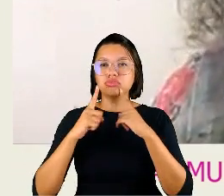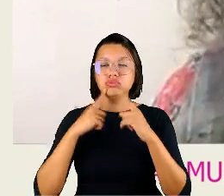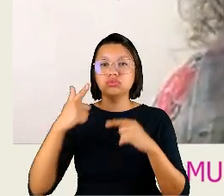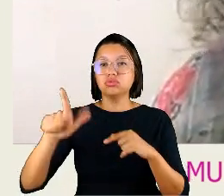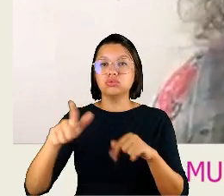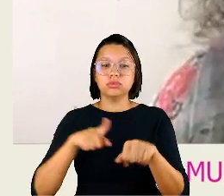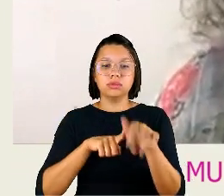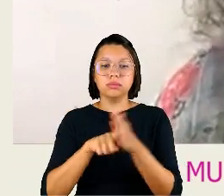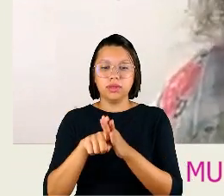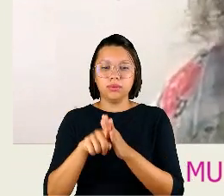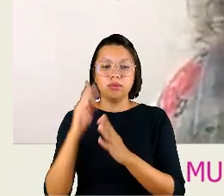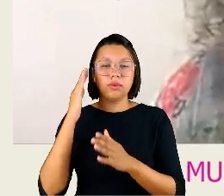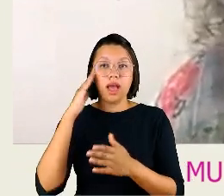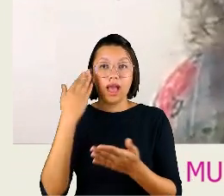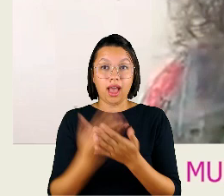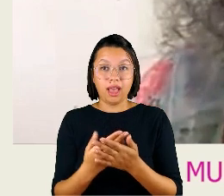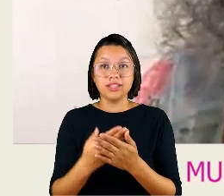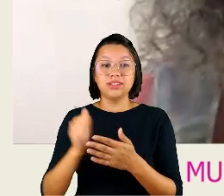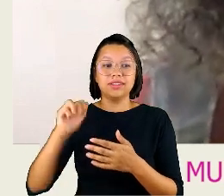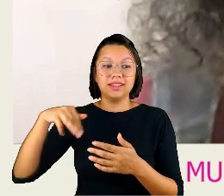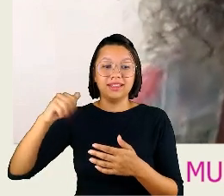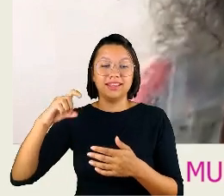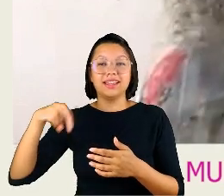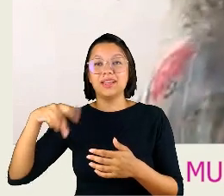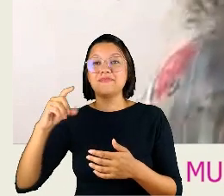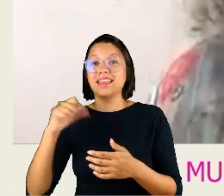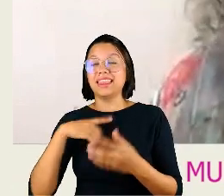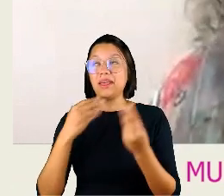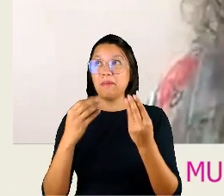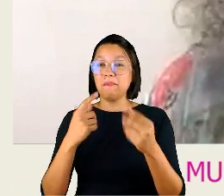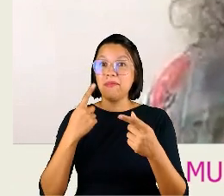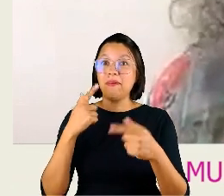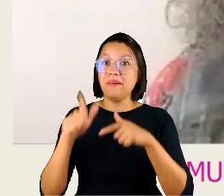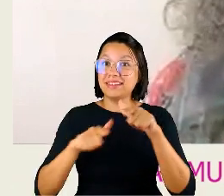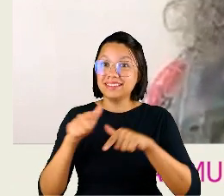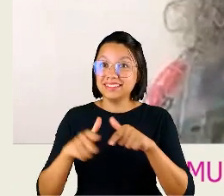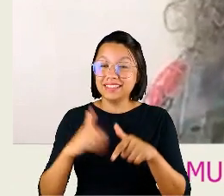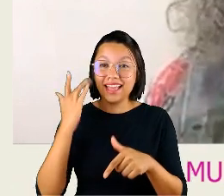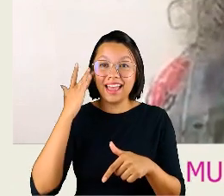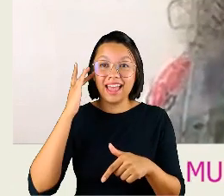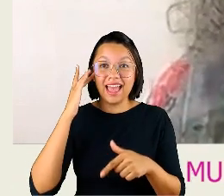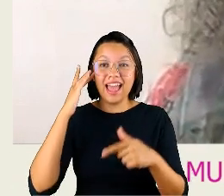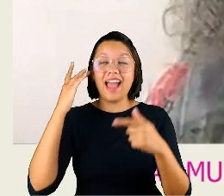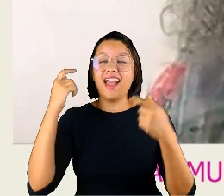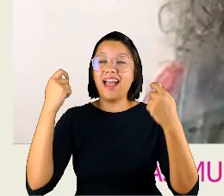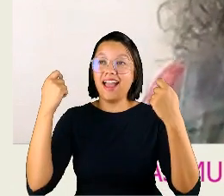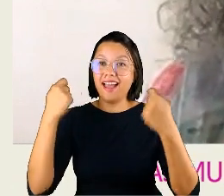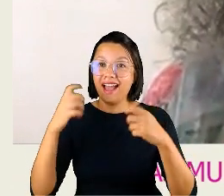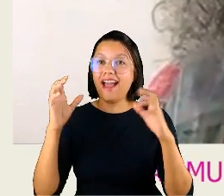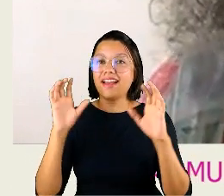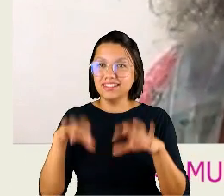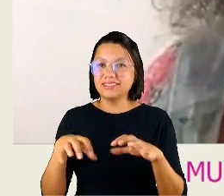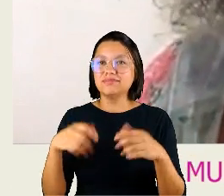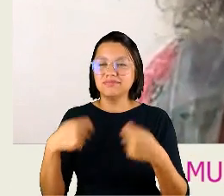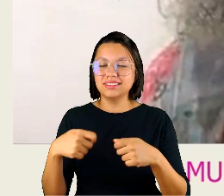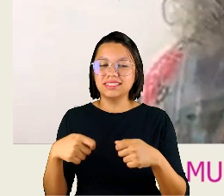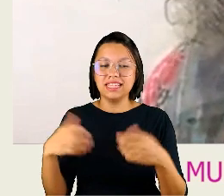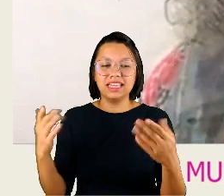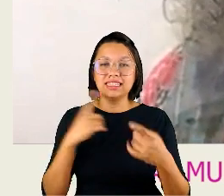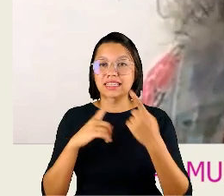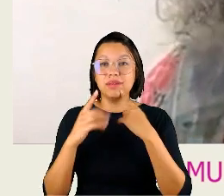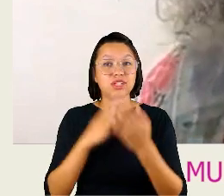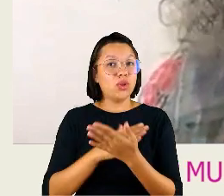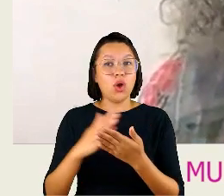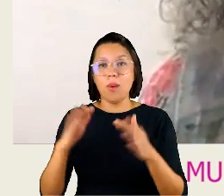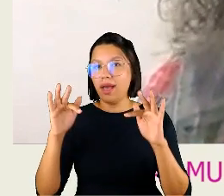perguntas. Acredito que a Amanda vai ter bastante trabalho, e é isso que a gente precisa pensar, que esse debate não inicia aqui, mas